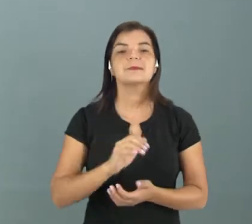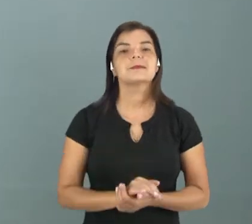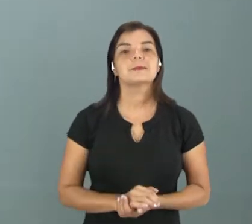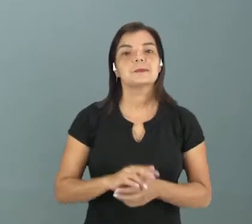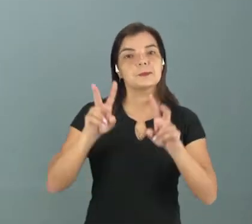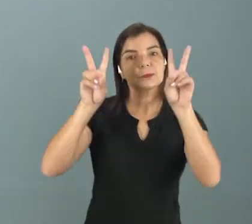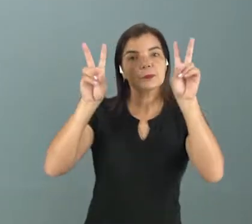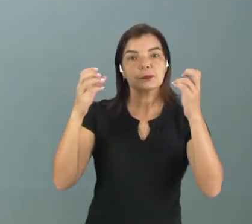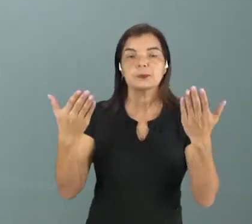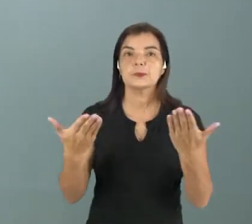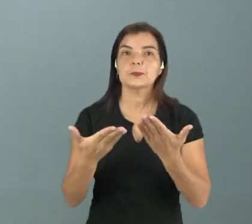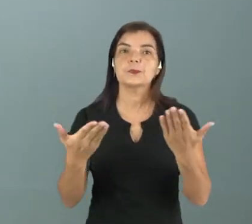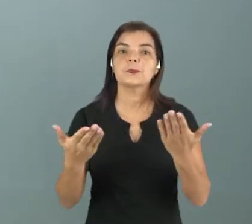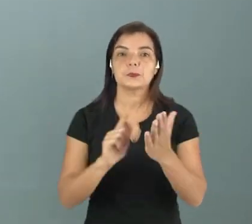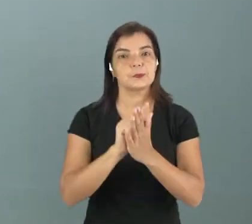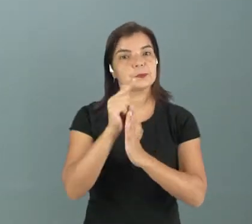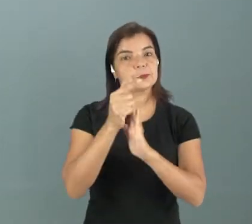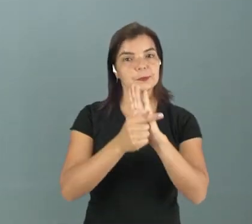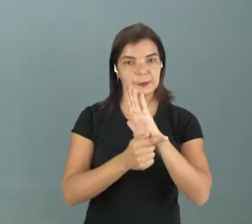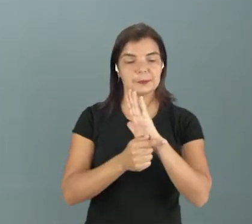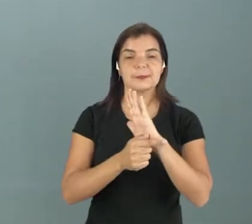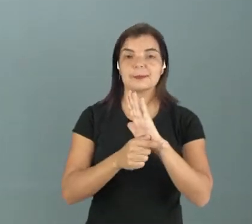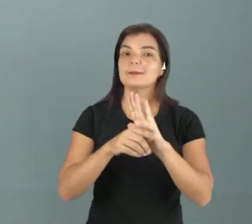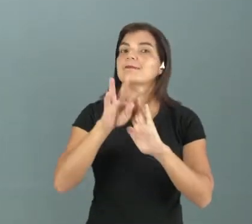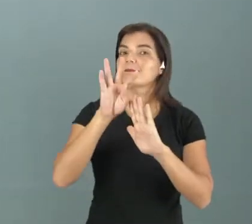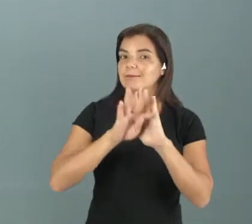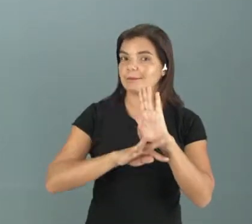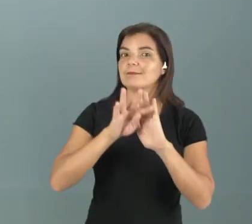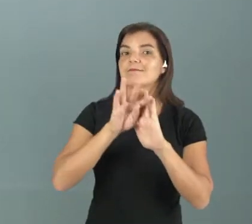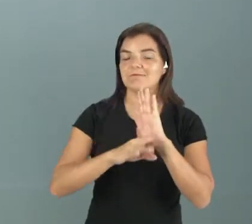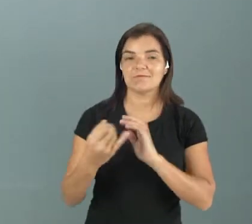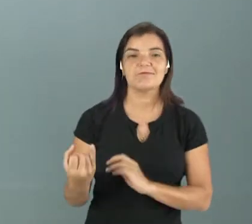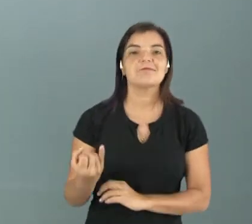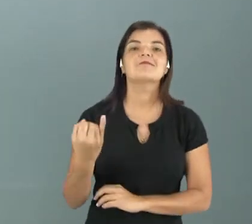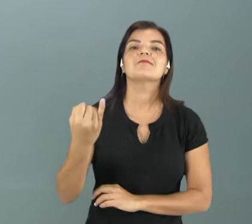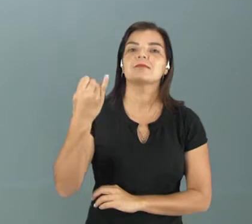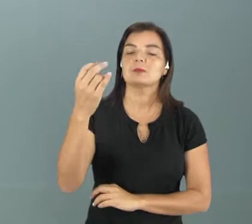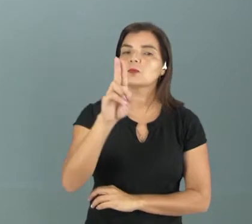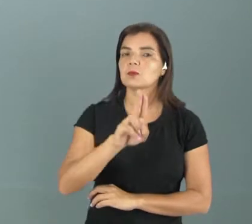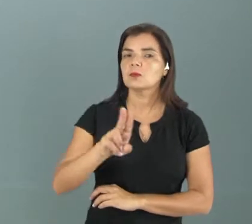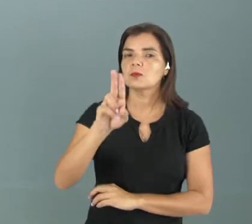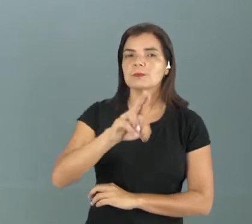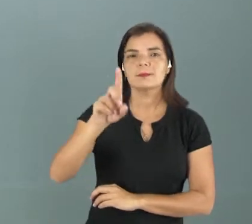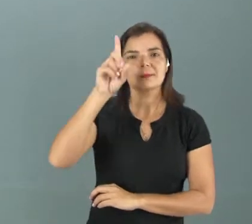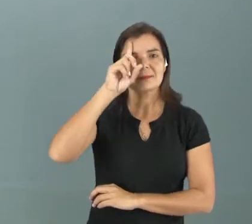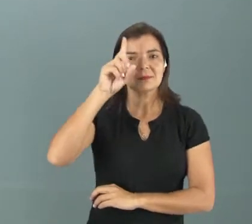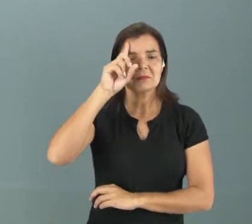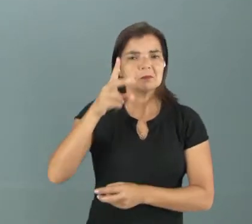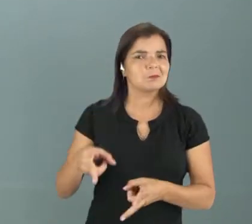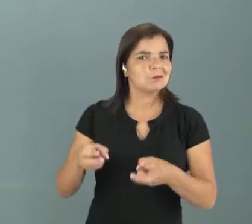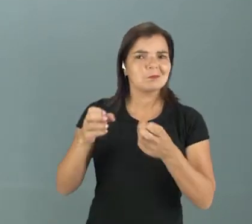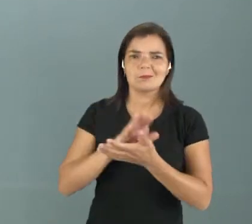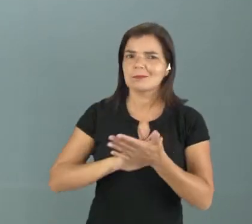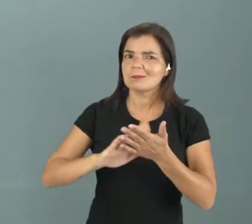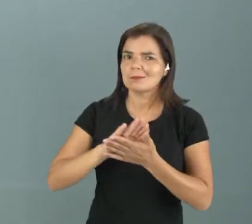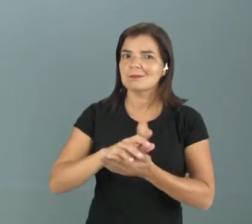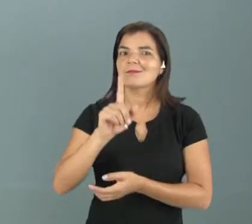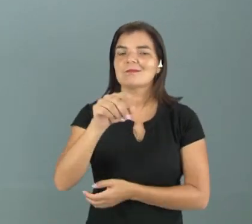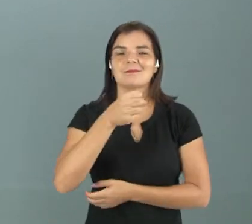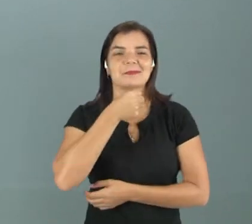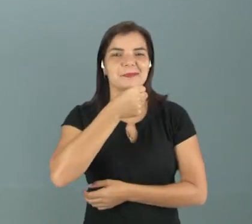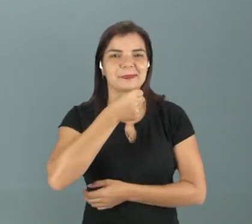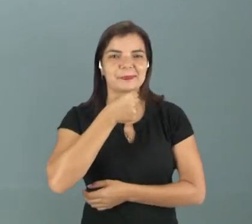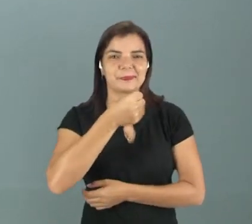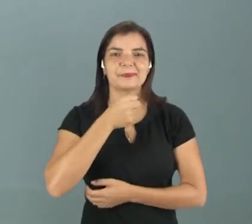nosso assunto hoje é um gênero textual de grande importância e a gente usa no nosso cotidiano e nem percebe, que é a